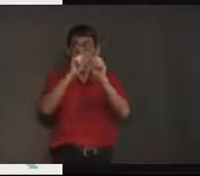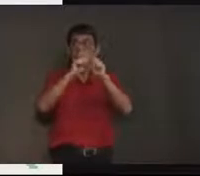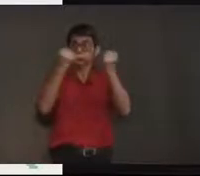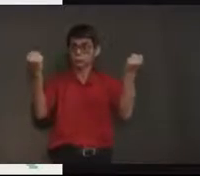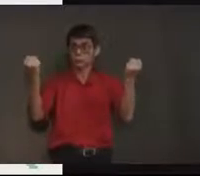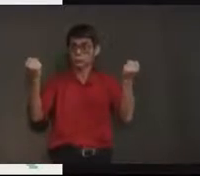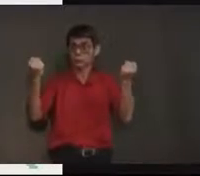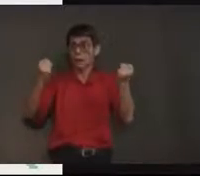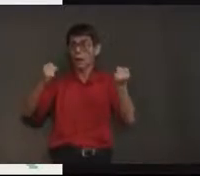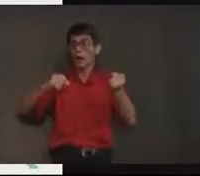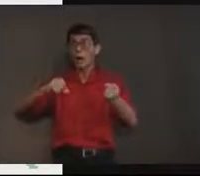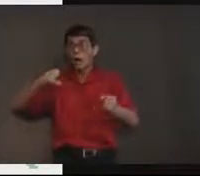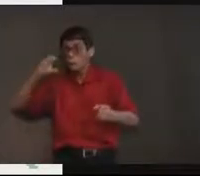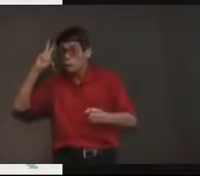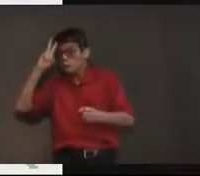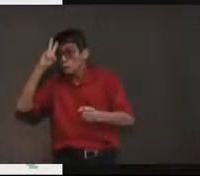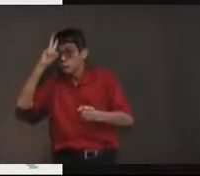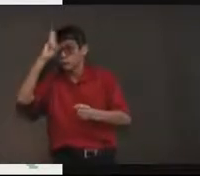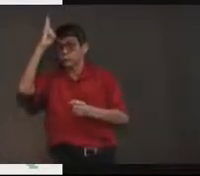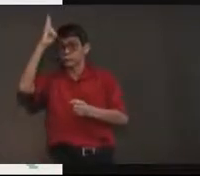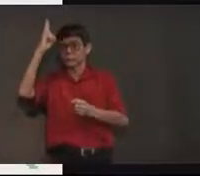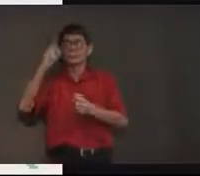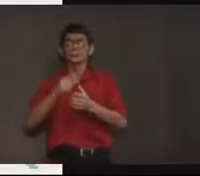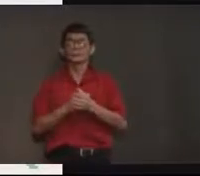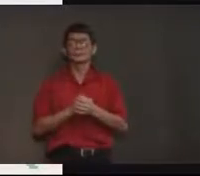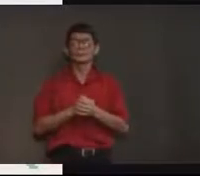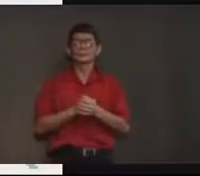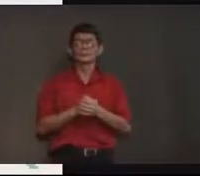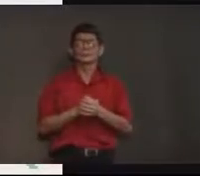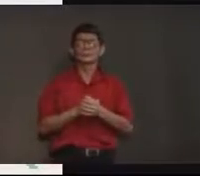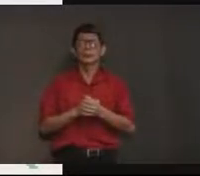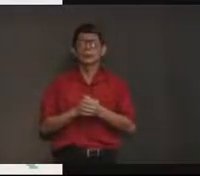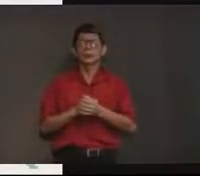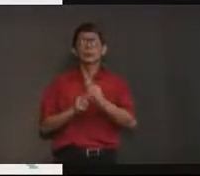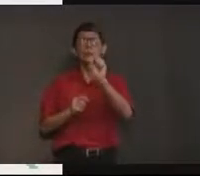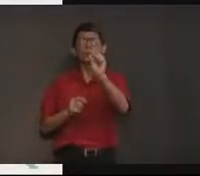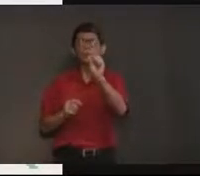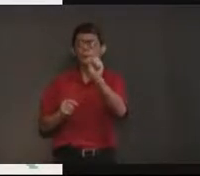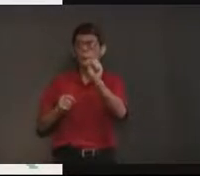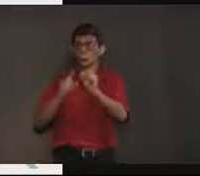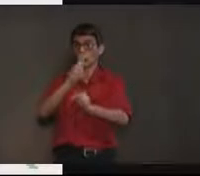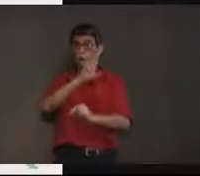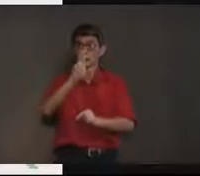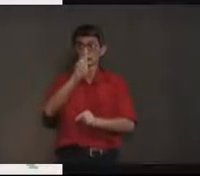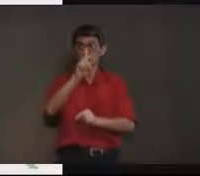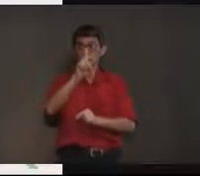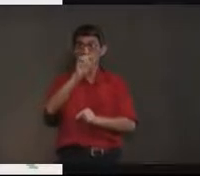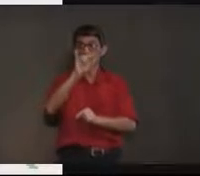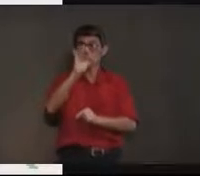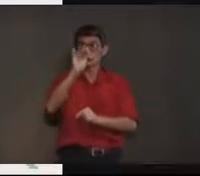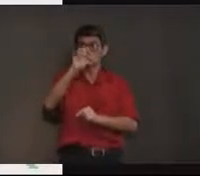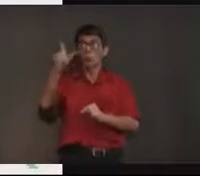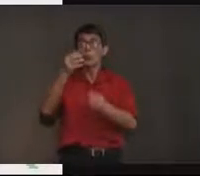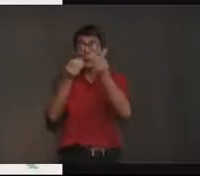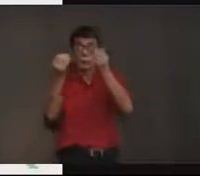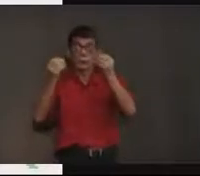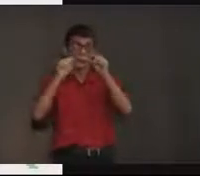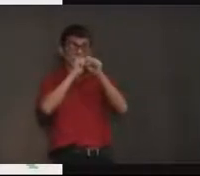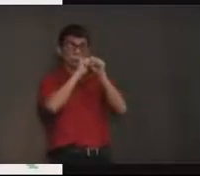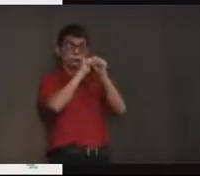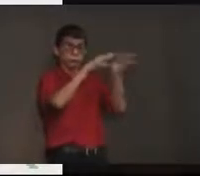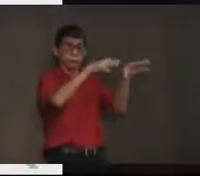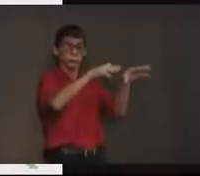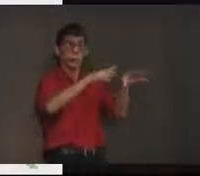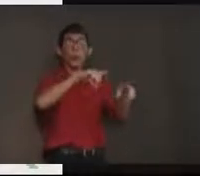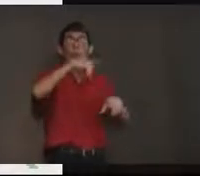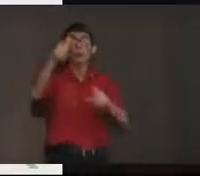intensidade à medida daquela maneira a segunda derivada quer dizer difusão o termo de difusão dessa luz e os